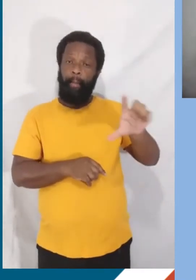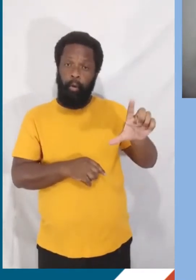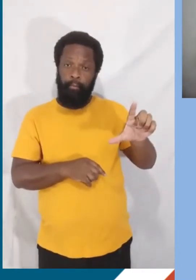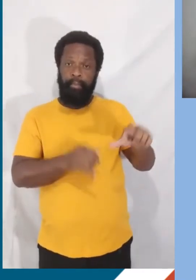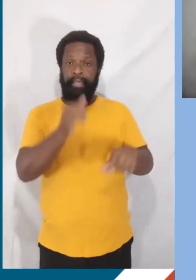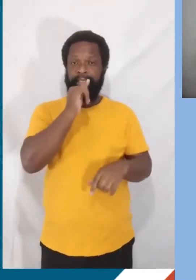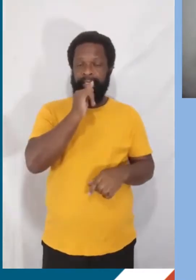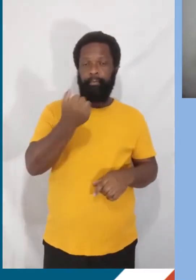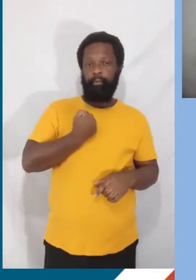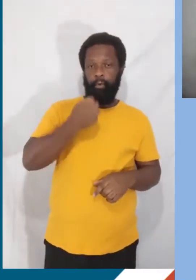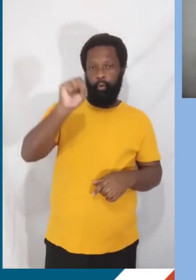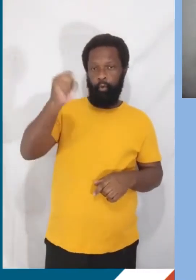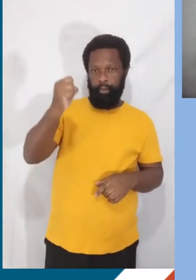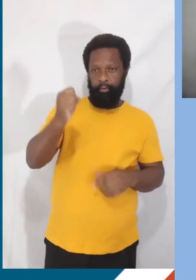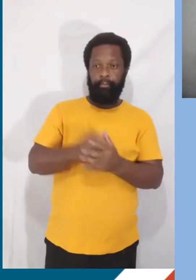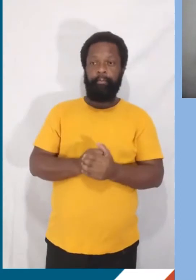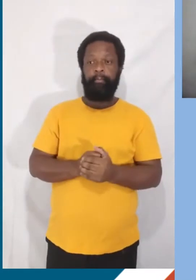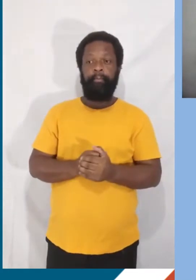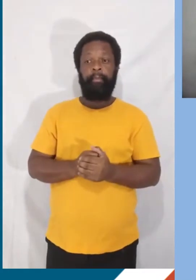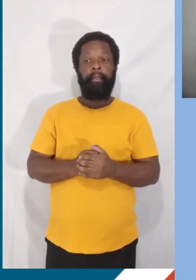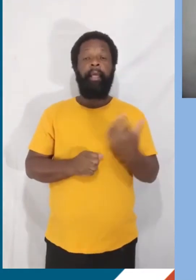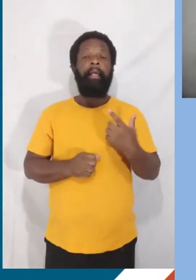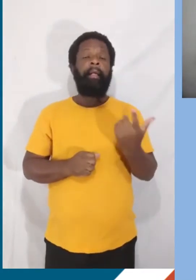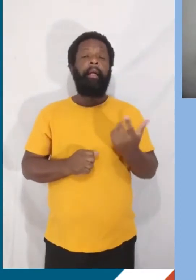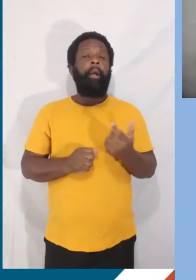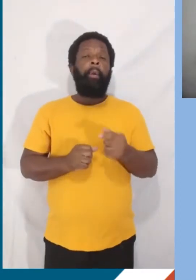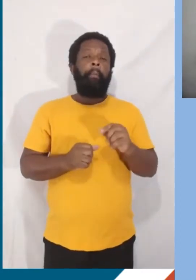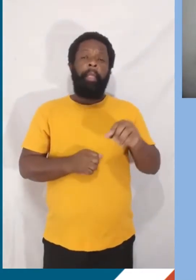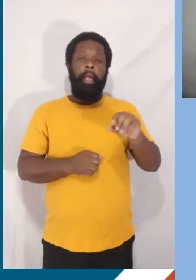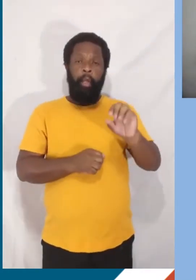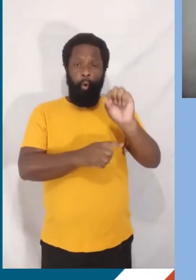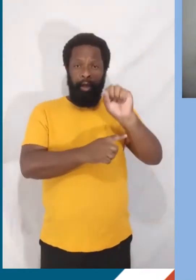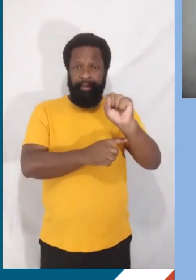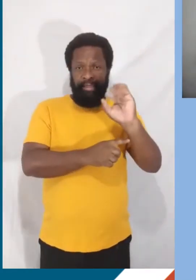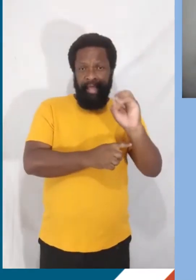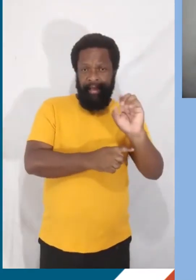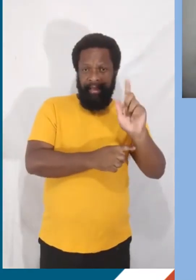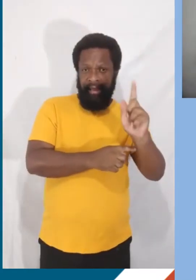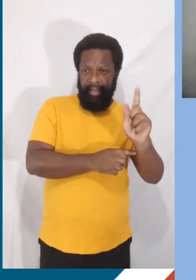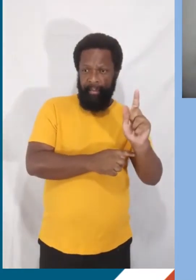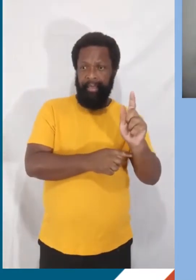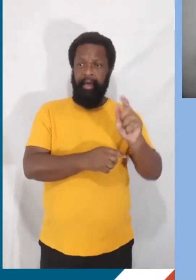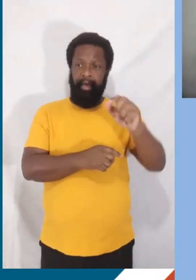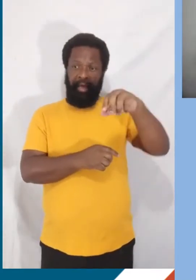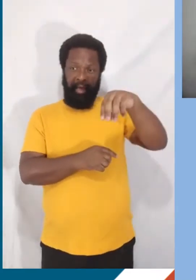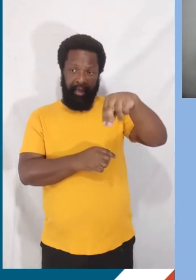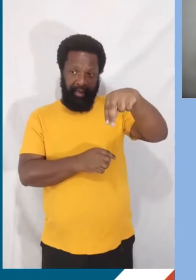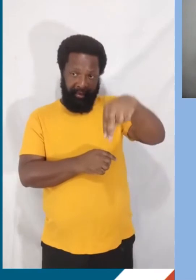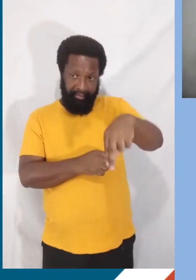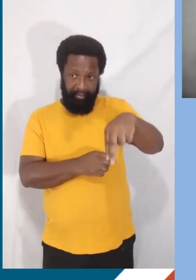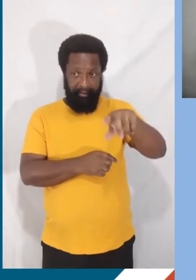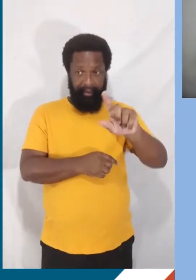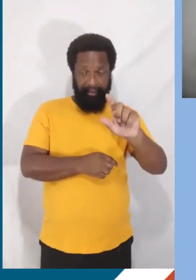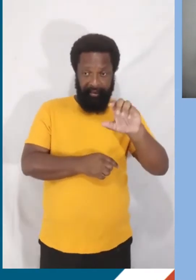mol. Percebo que no exemplo 8 fala assim, quantos mols há em 80 gramas de NaOH? Então perceba, o que ele está